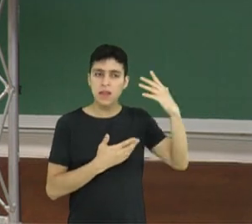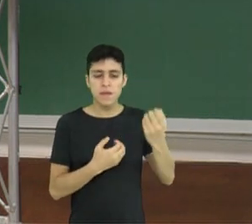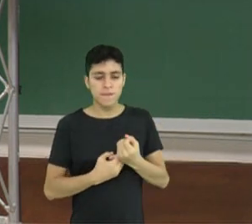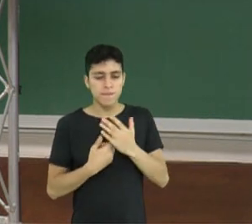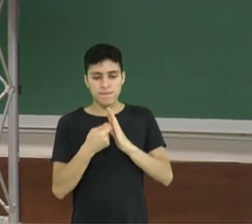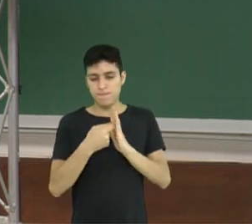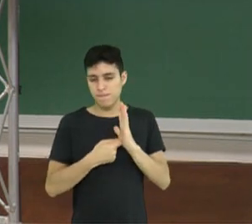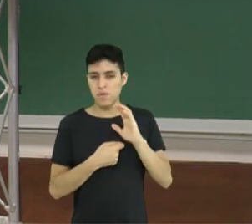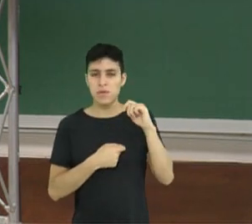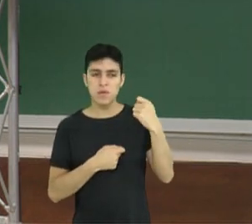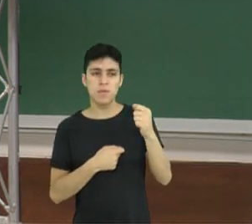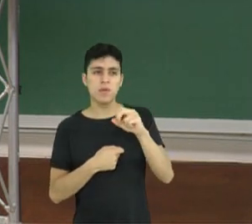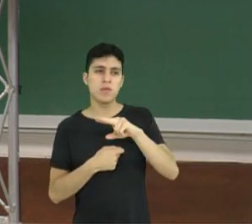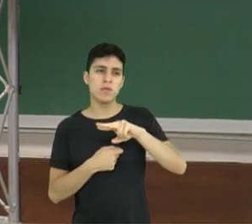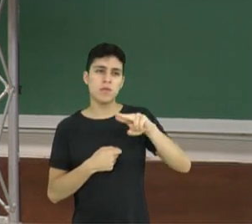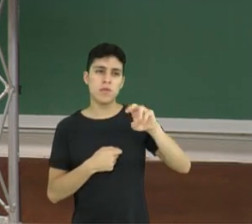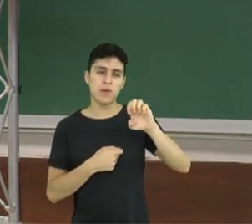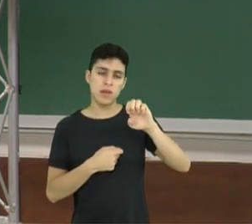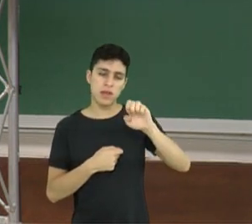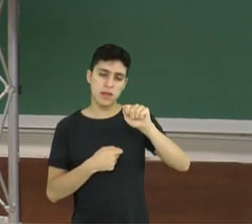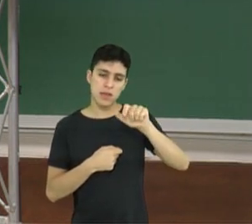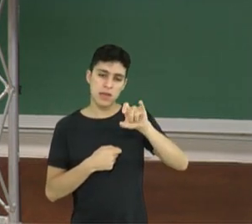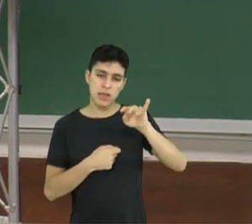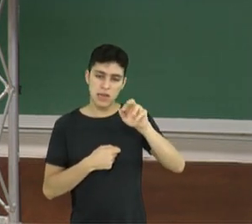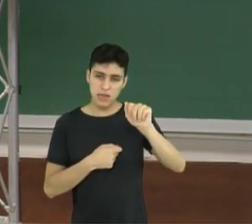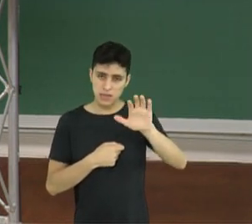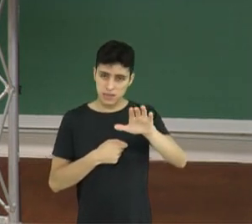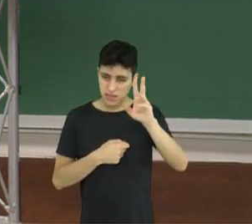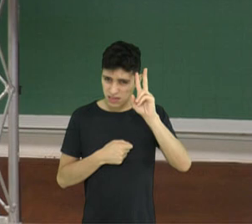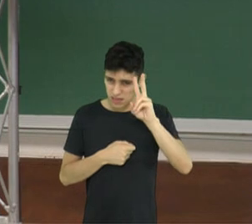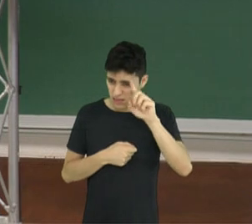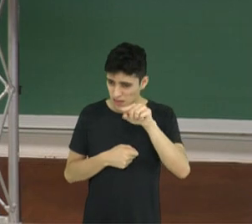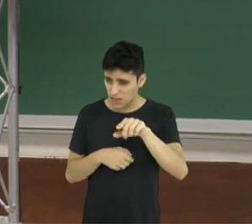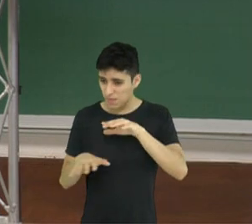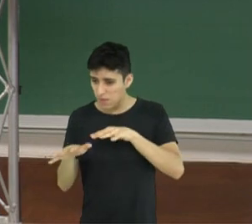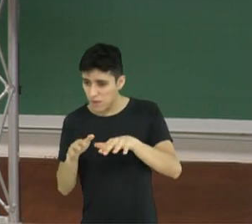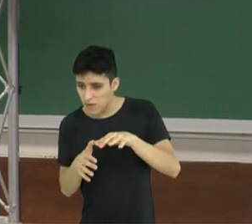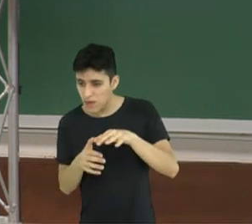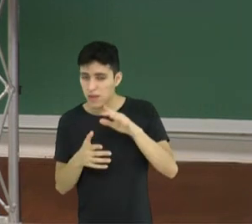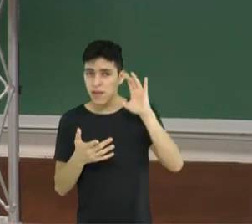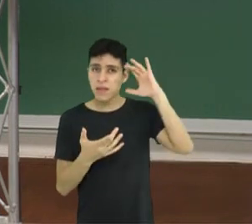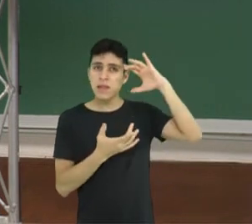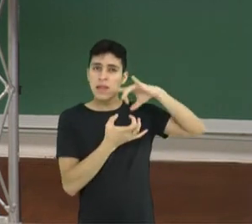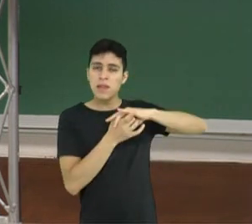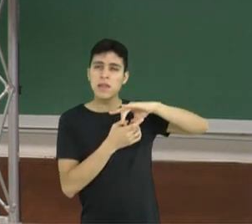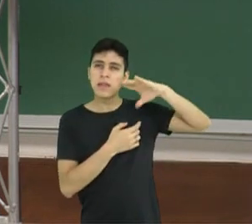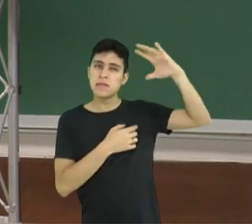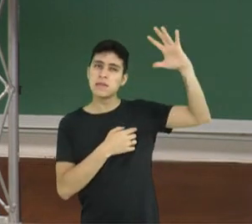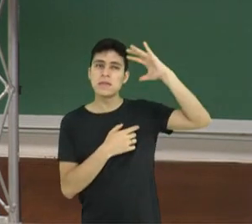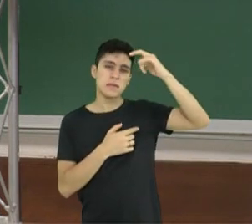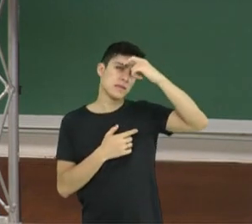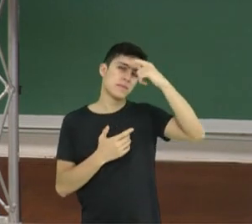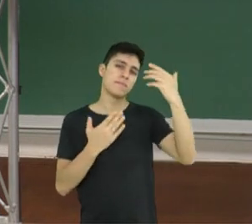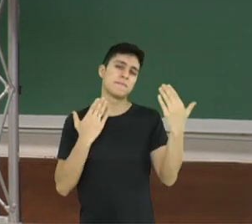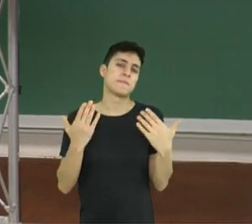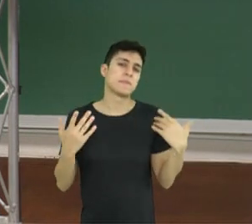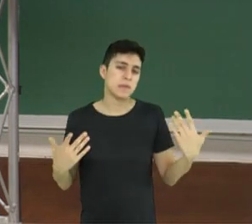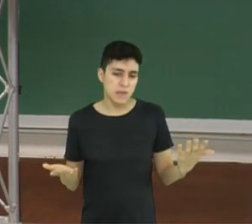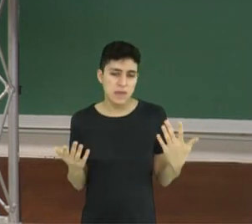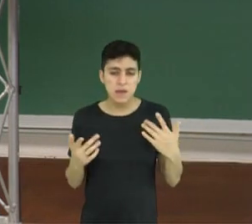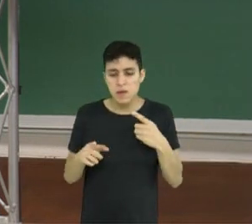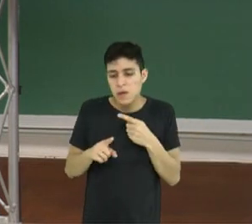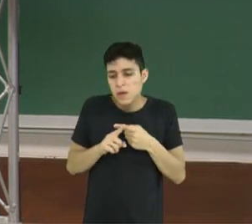fez um Manifesto realista lembra que a ideia do movimento surrealista com um Siqueira é com o psicológico era